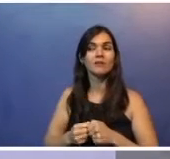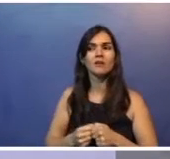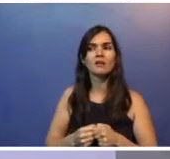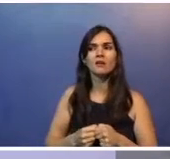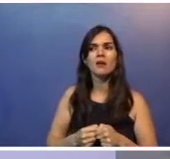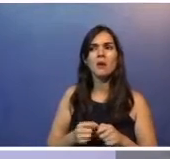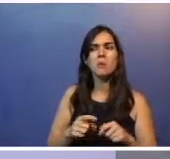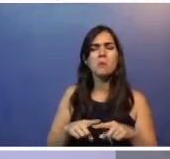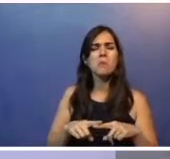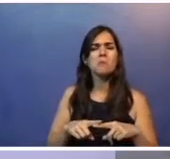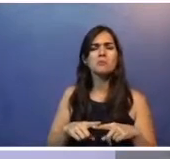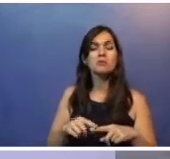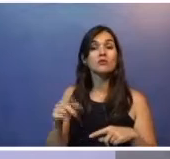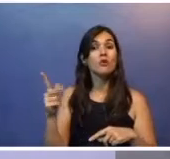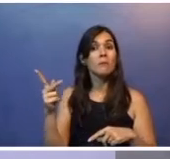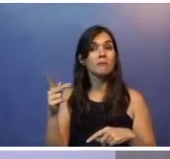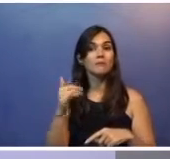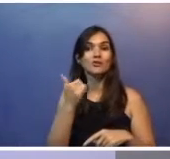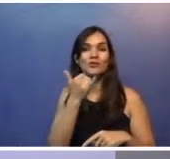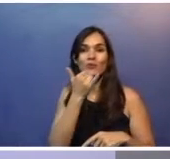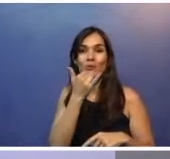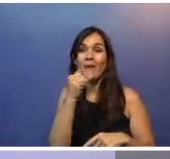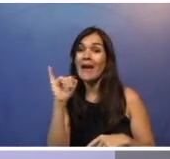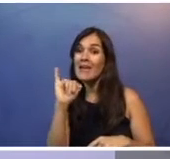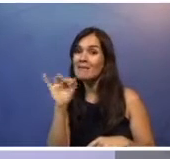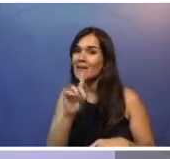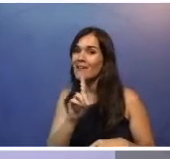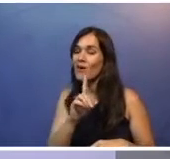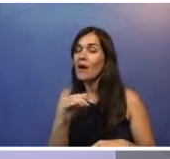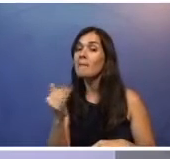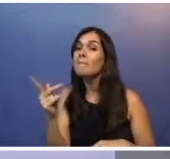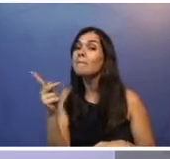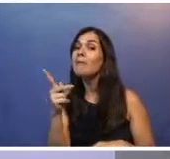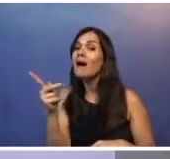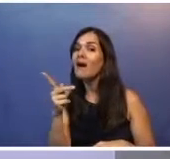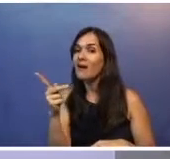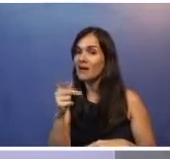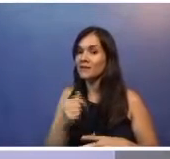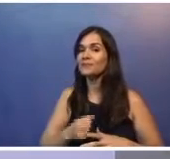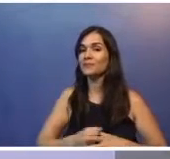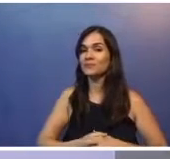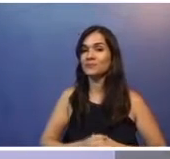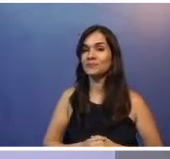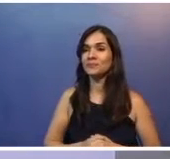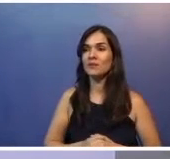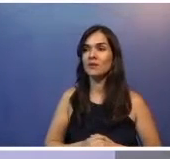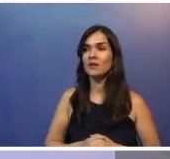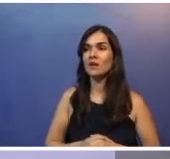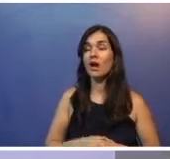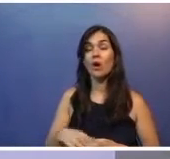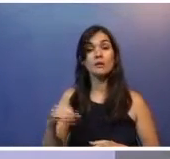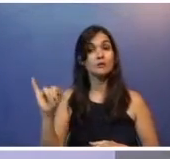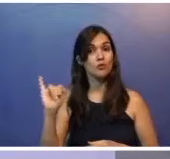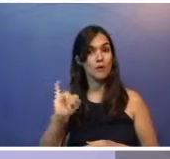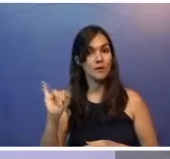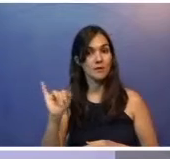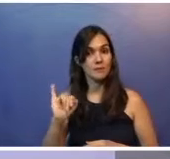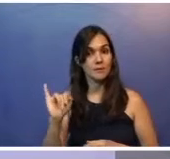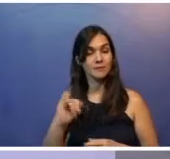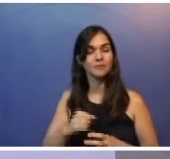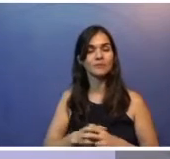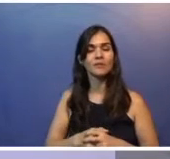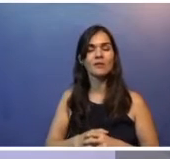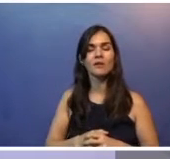E se for par desculpa se for parar vai somar os dois elementos e dividir por dois se for ímpar